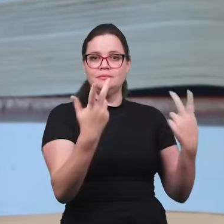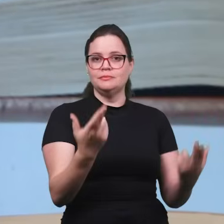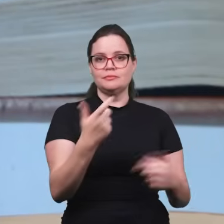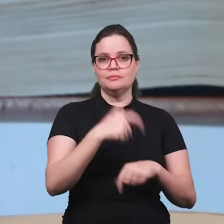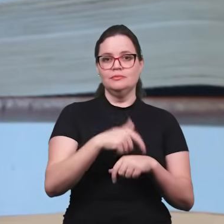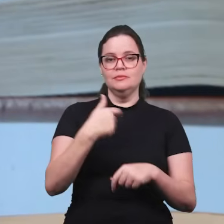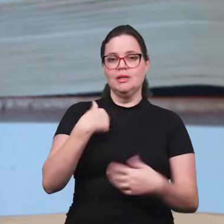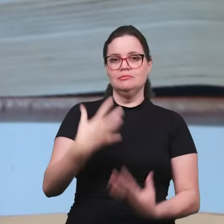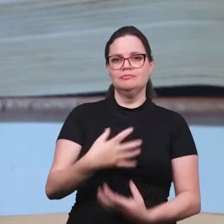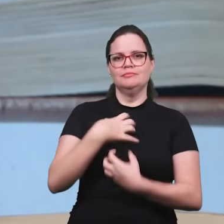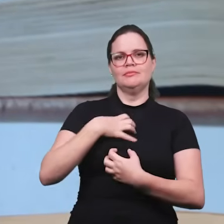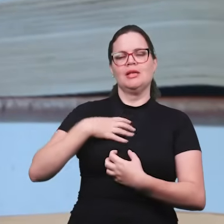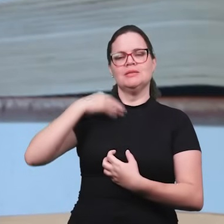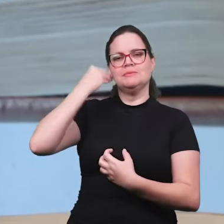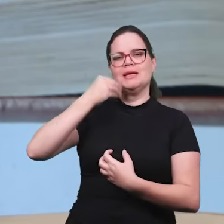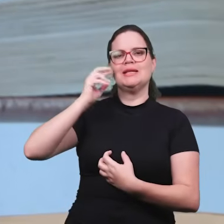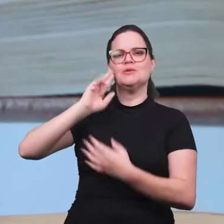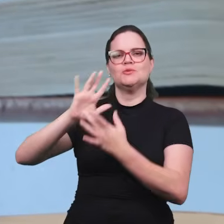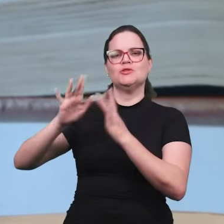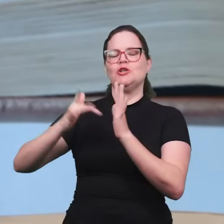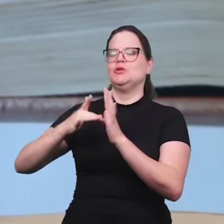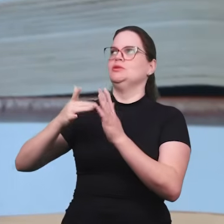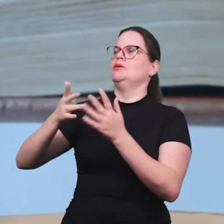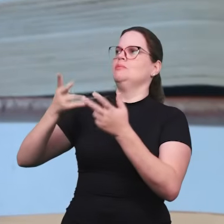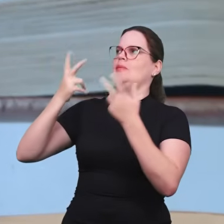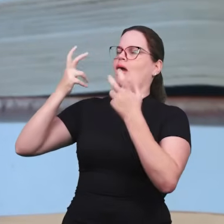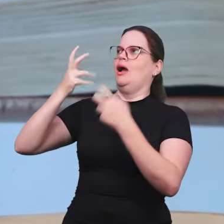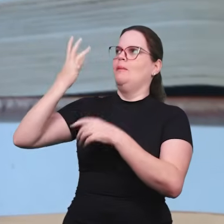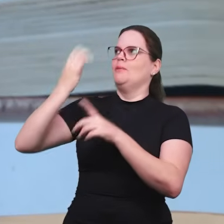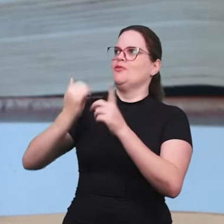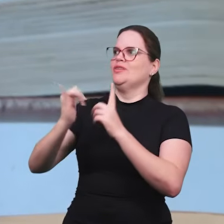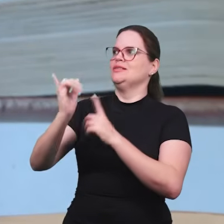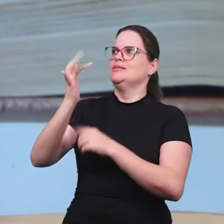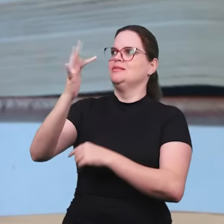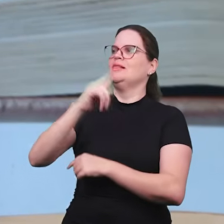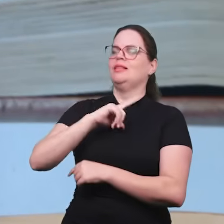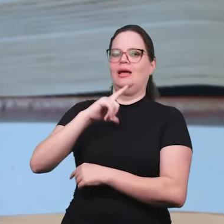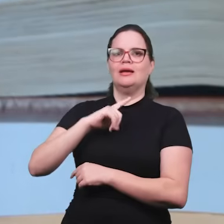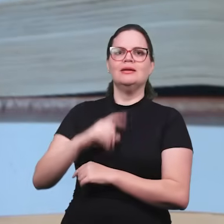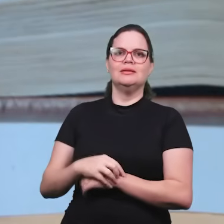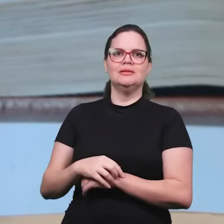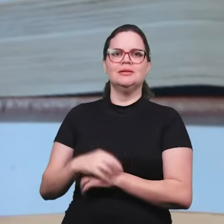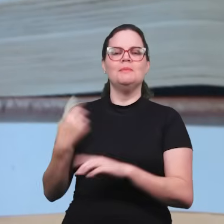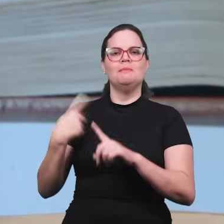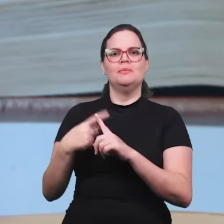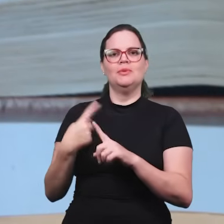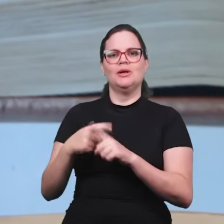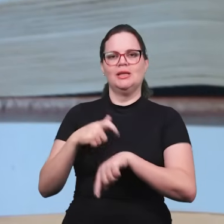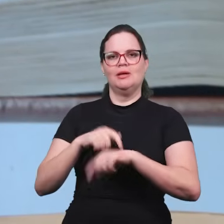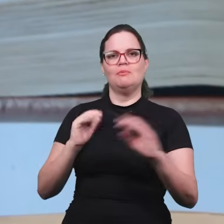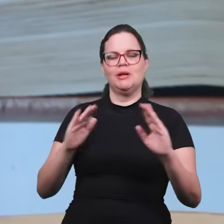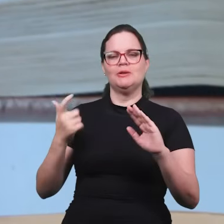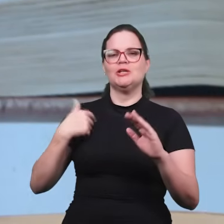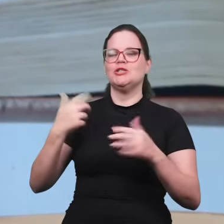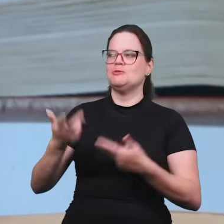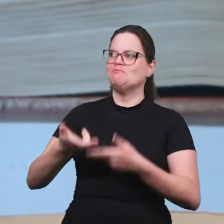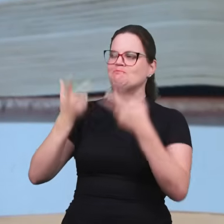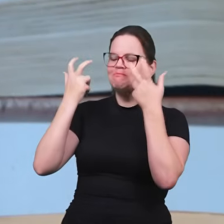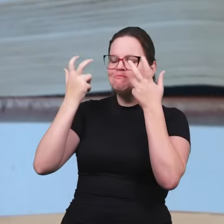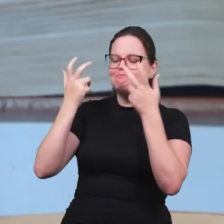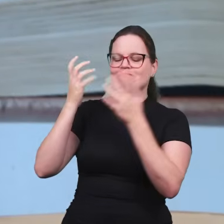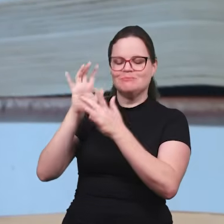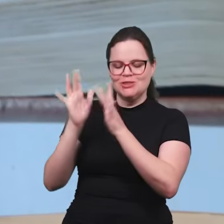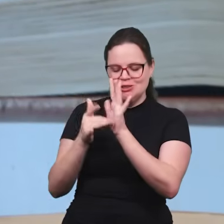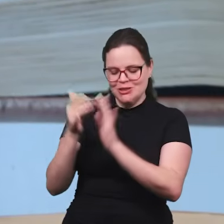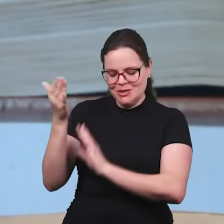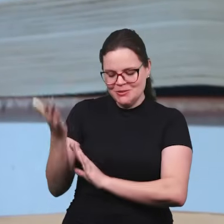O Senhor vai nos abençoando, vai falando do nosso cotidiano, mas nós reconhecemos em determinado momento, aqui